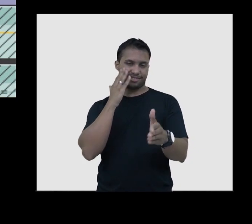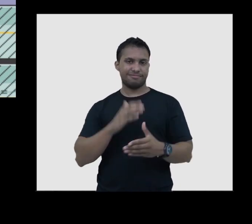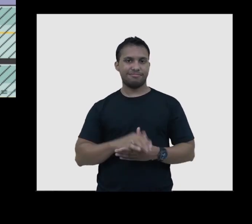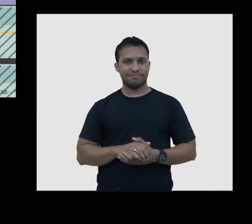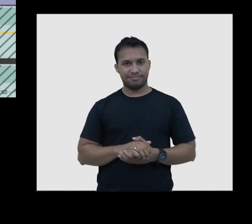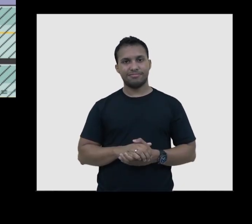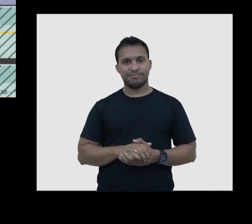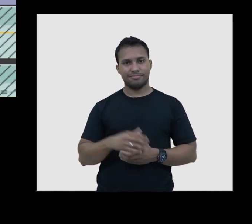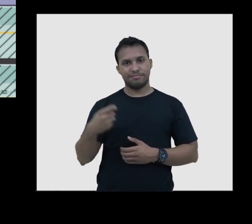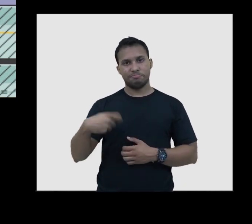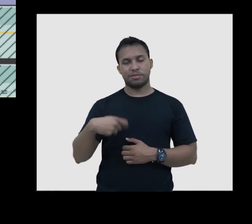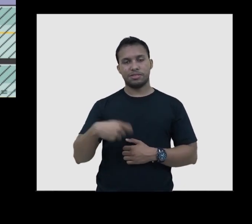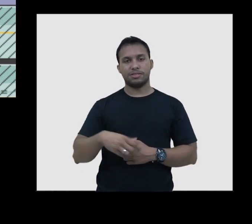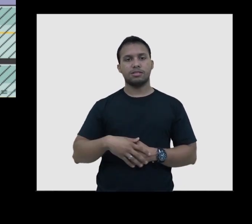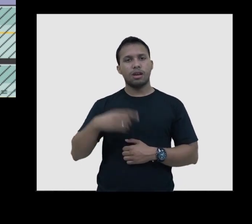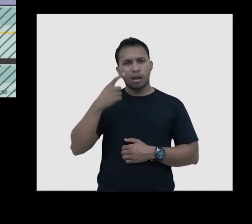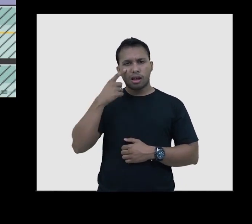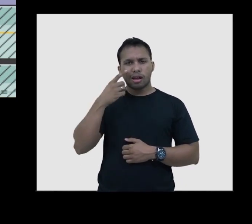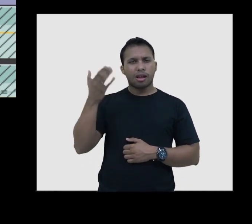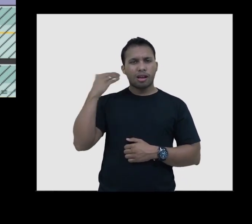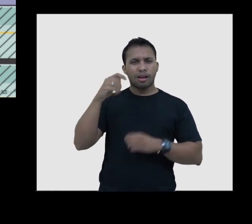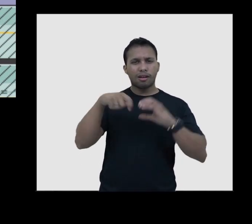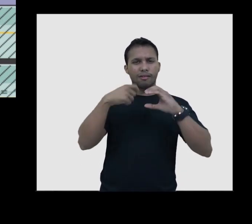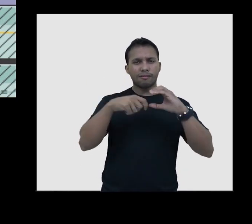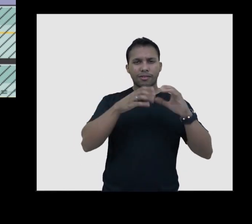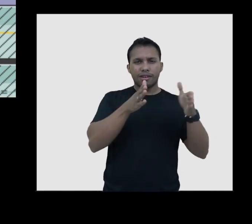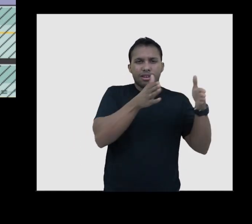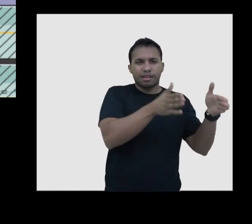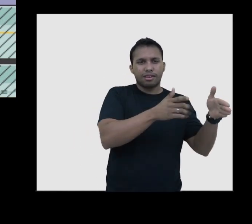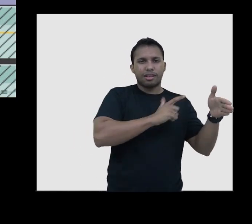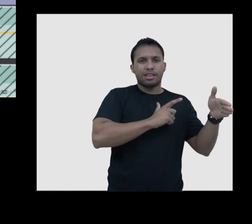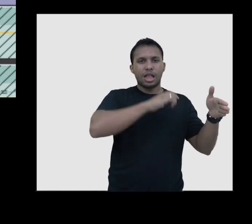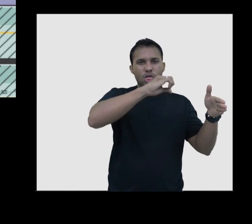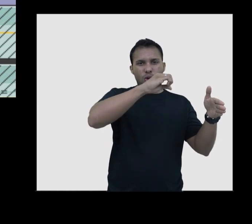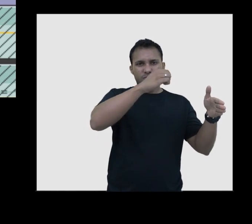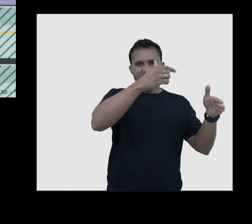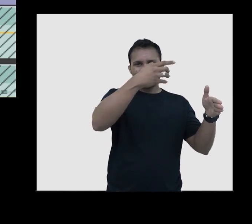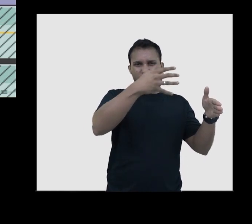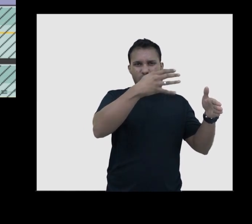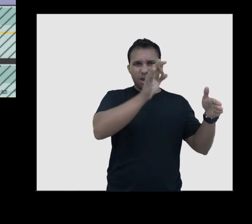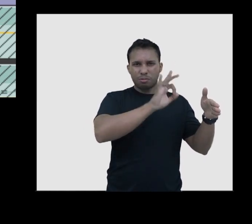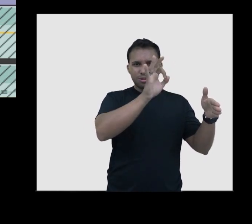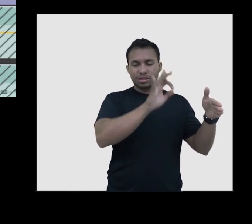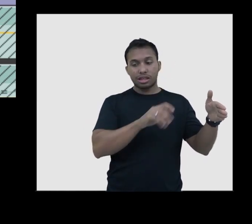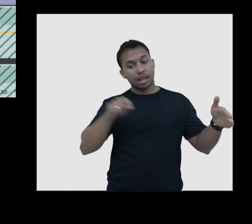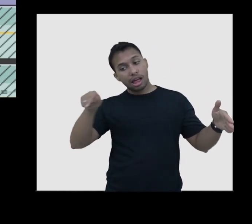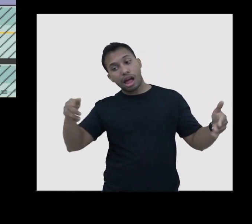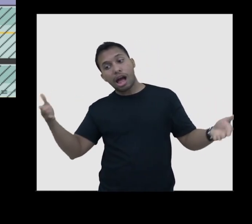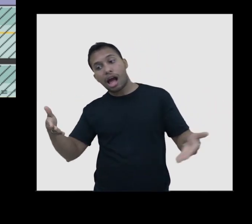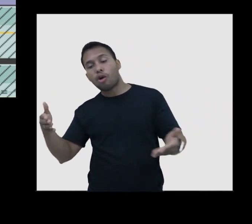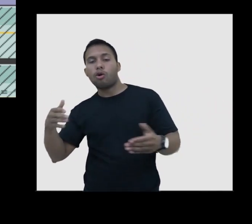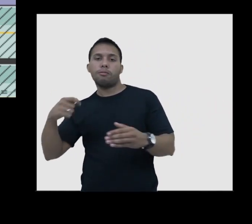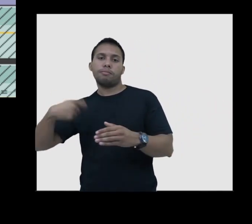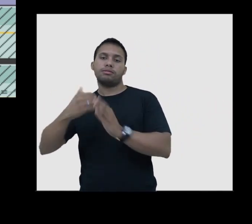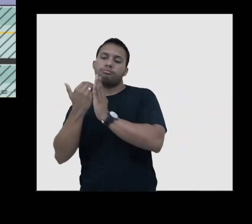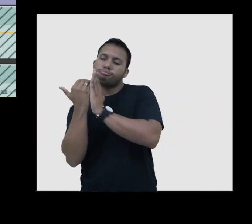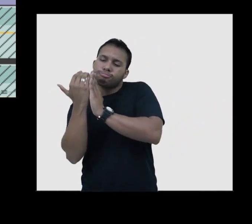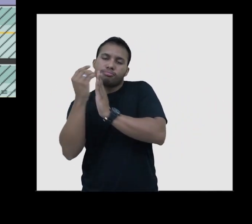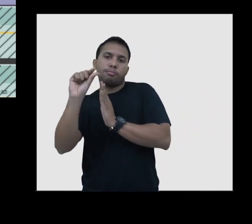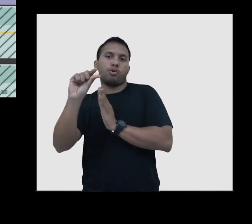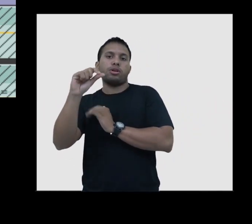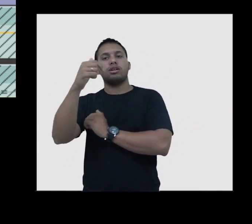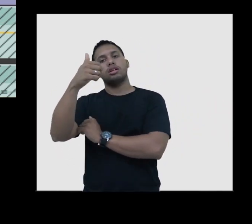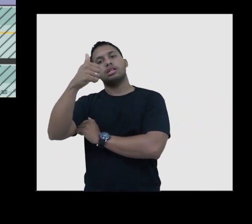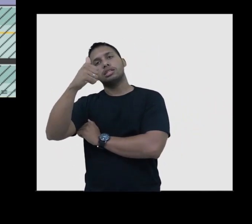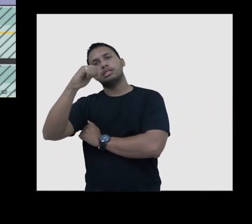os 100%, ficou 102%, né? A gente tinha feito no anterior, tinha ficado 94%, ou seja, estava um